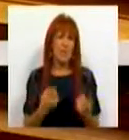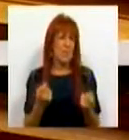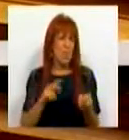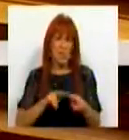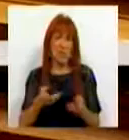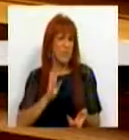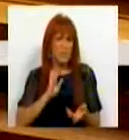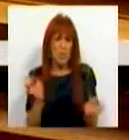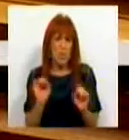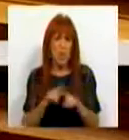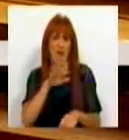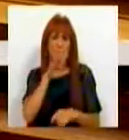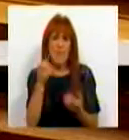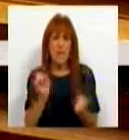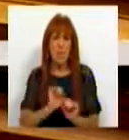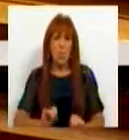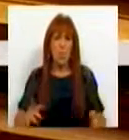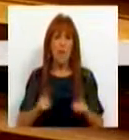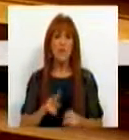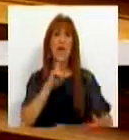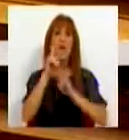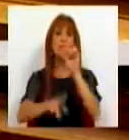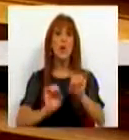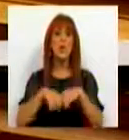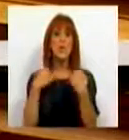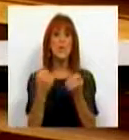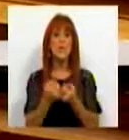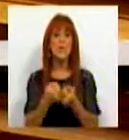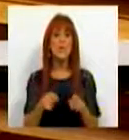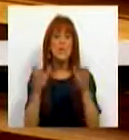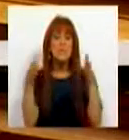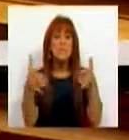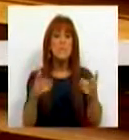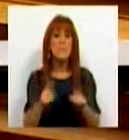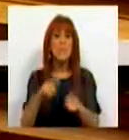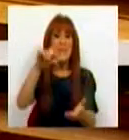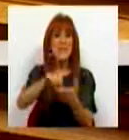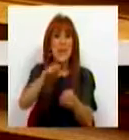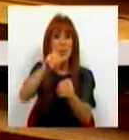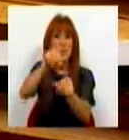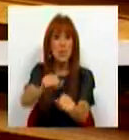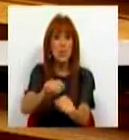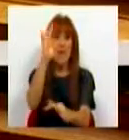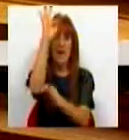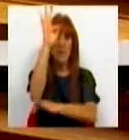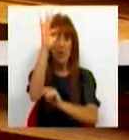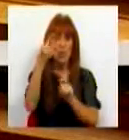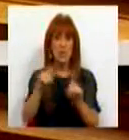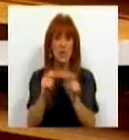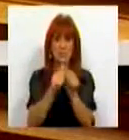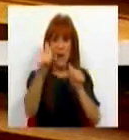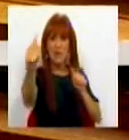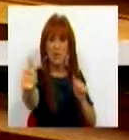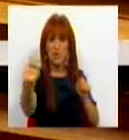poucas alternativas às famílias. As respostas sociais concentram-se na sede do distrito. Em freguesias mais